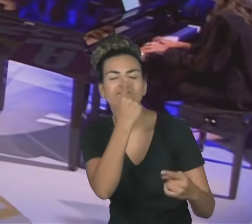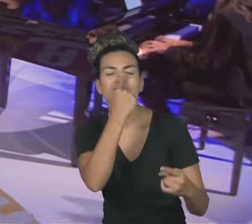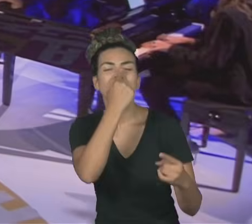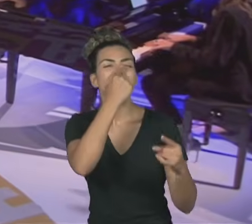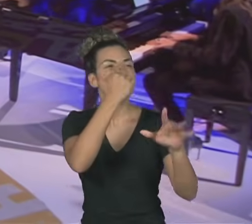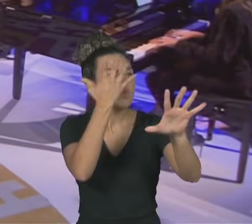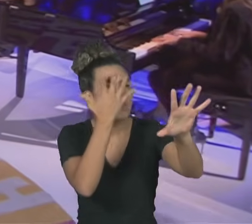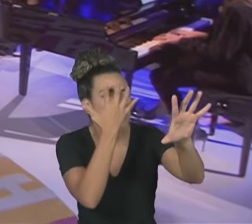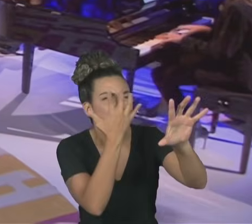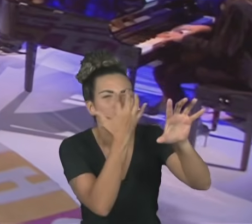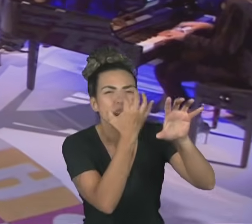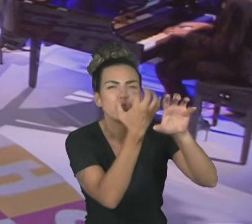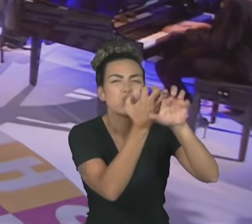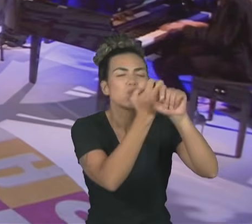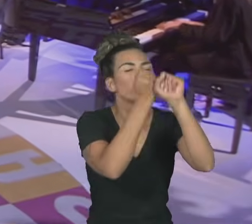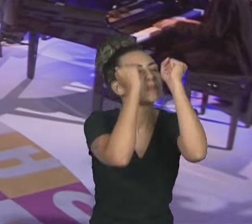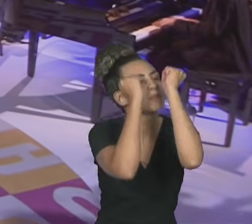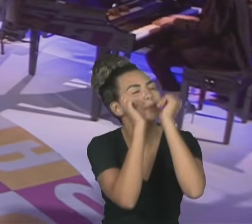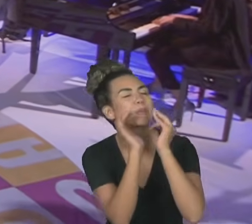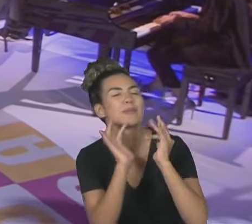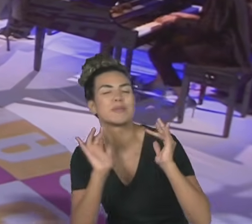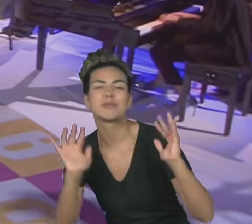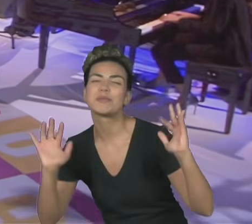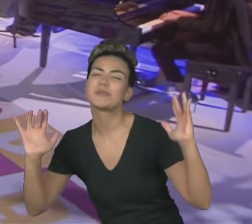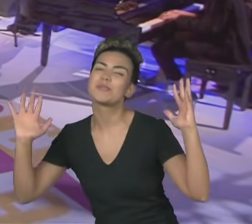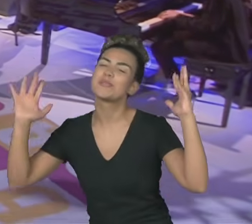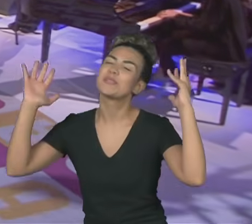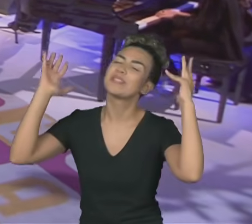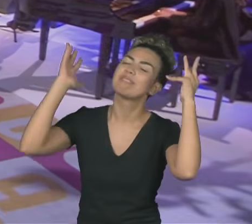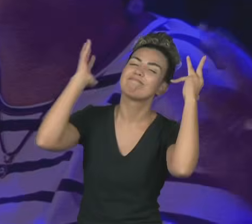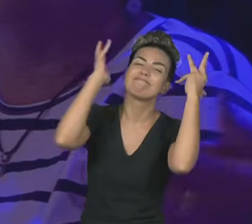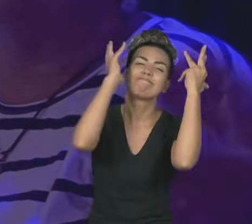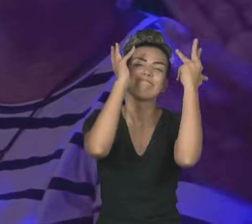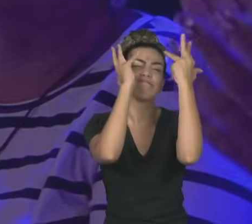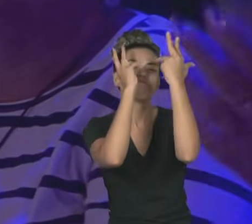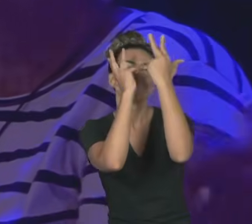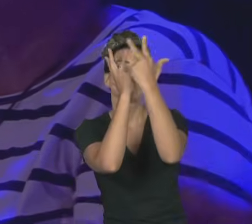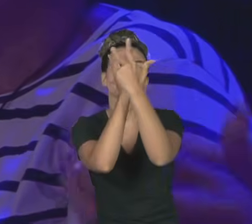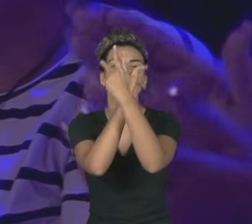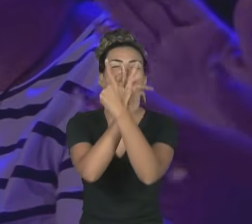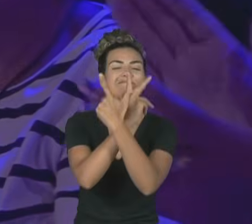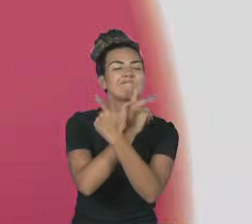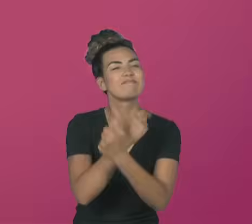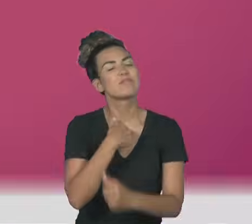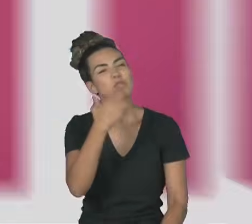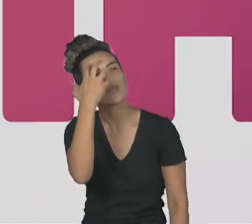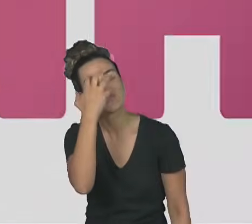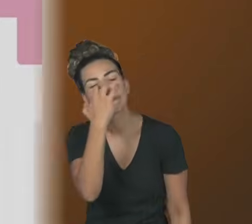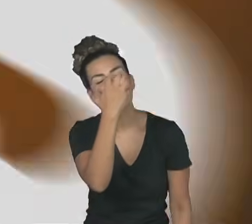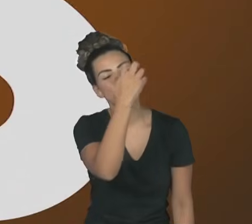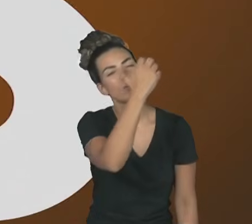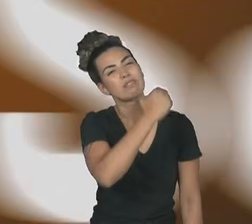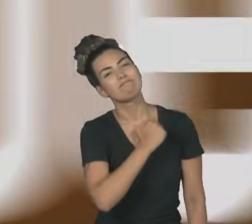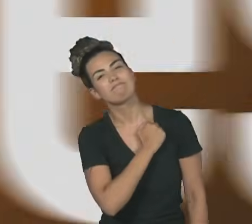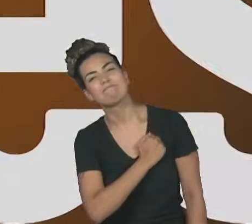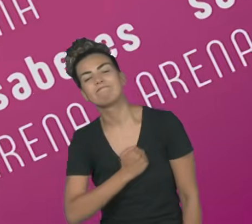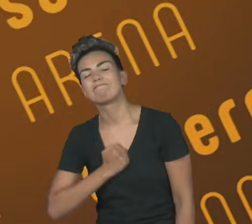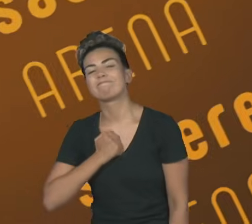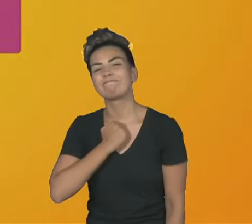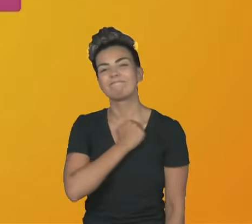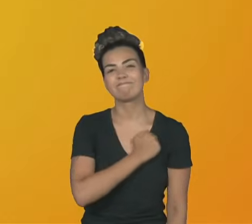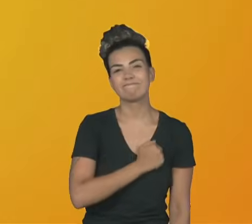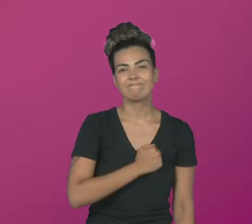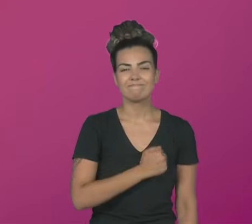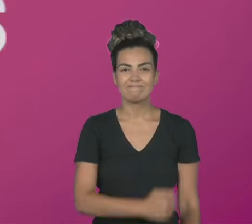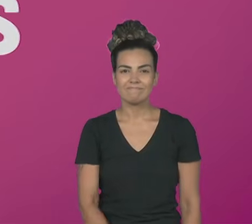se atraem, sonho lindo de viver. Tô morrendo de